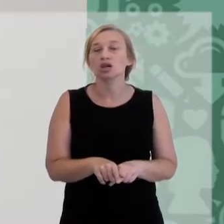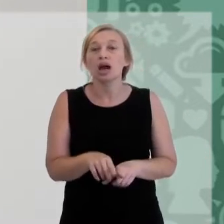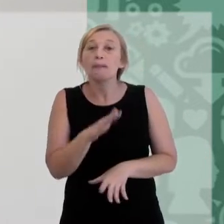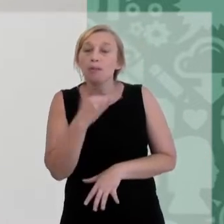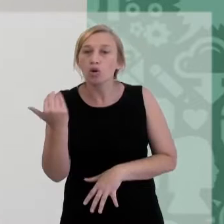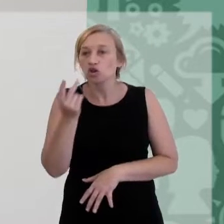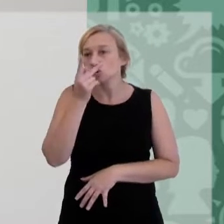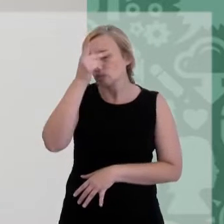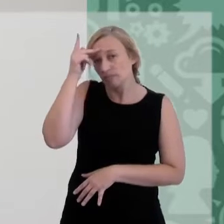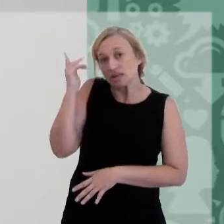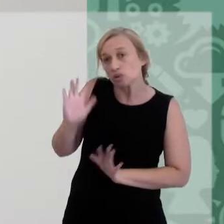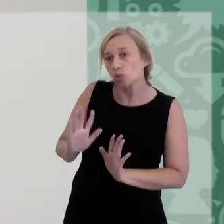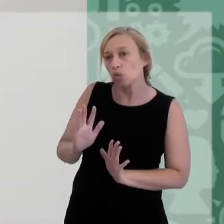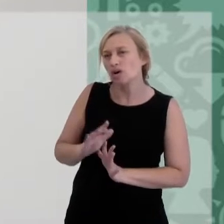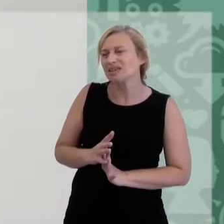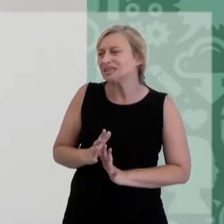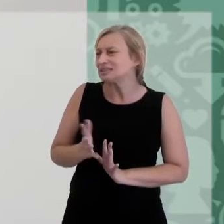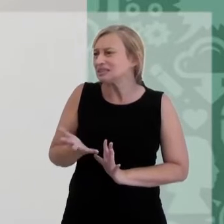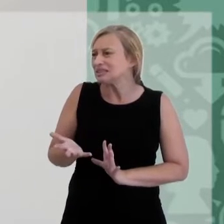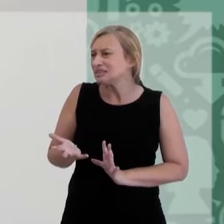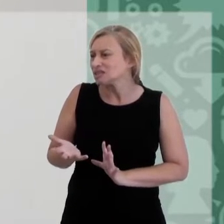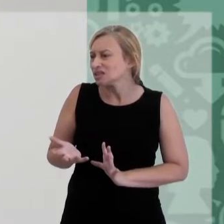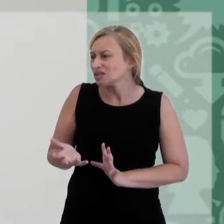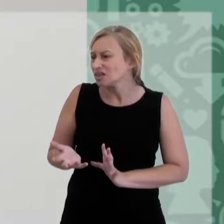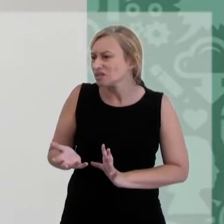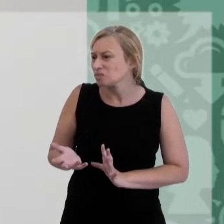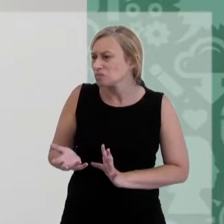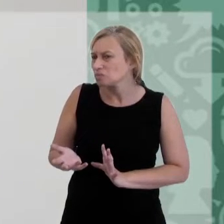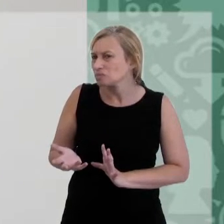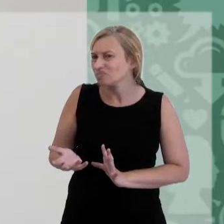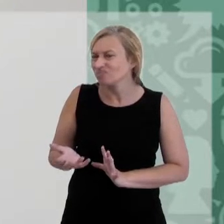luto. E aí a gente fica